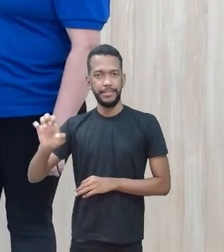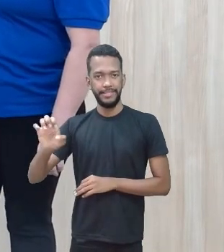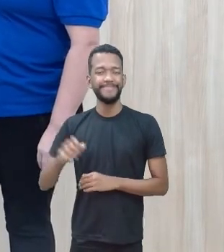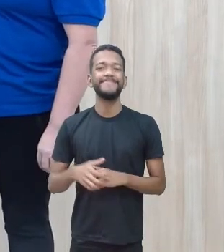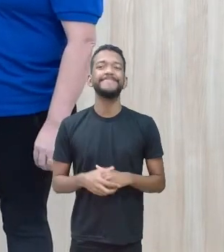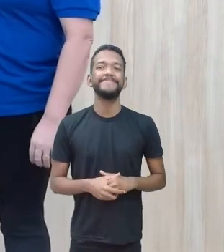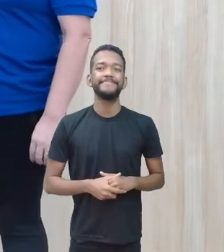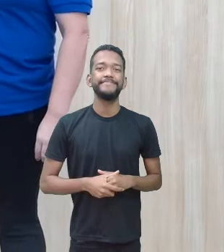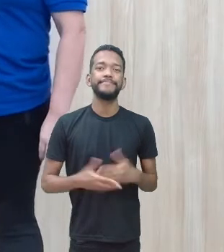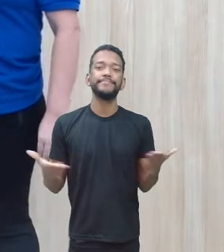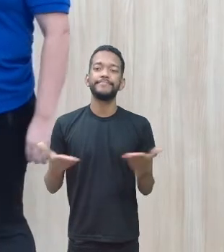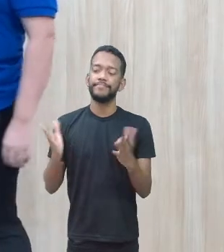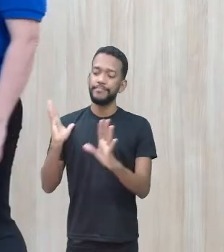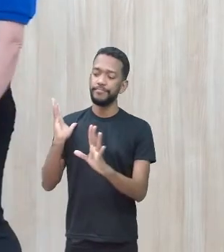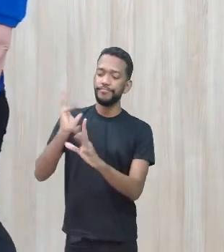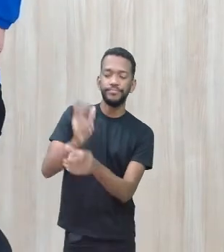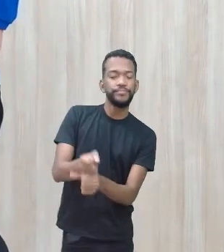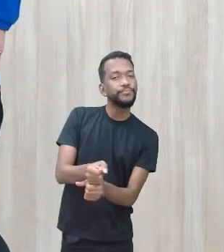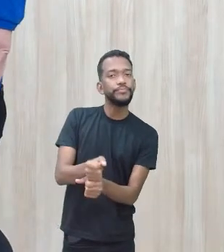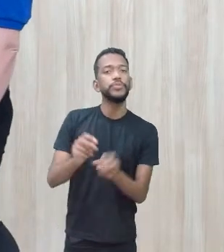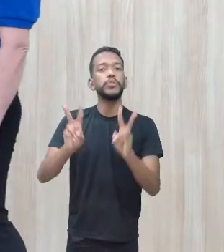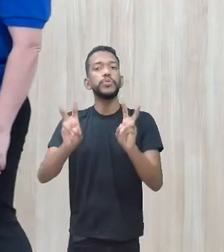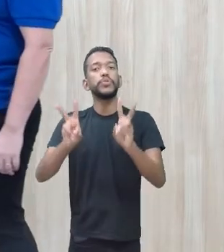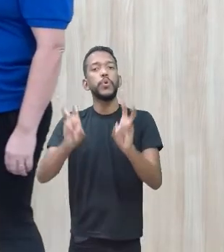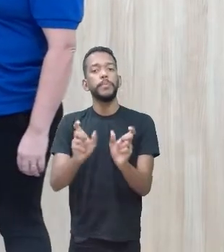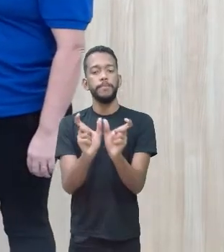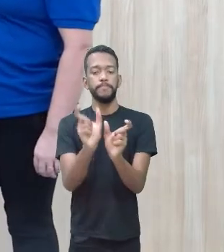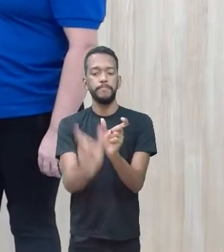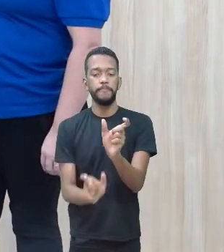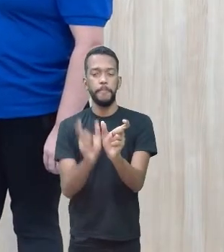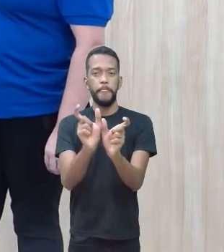Revisando este conceito de morfologia.